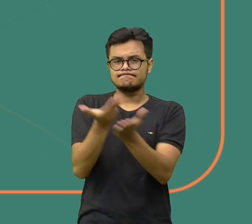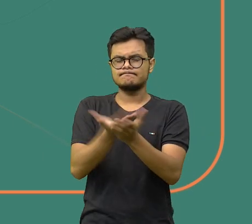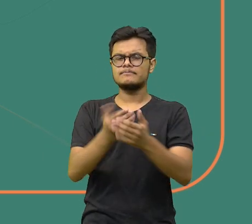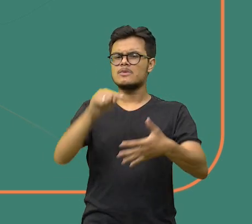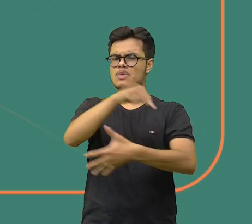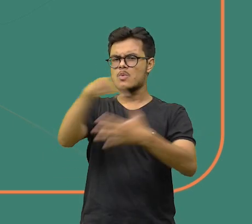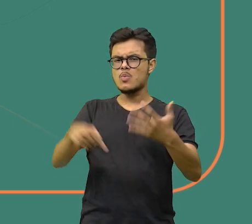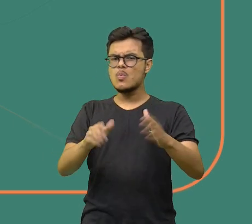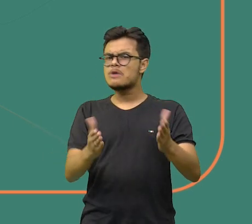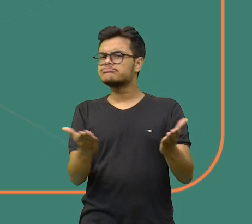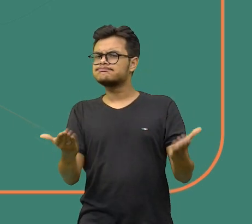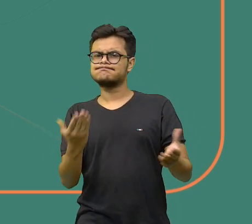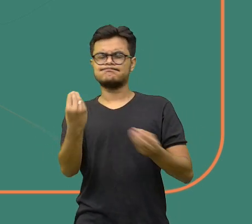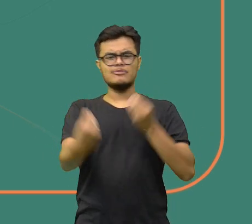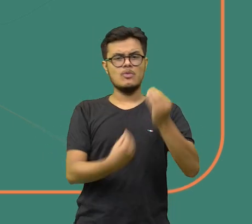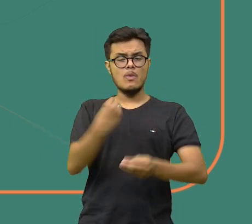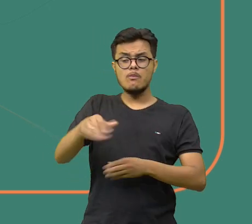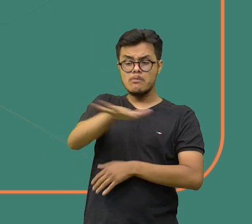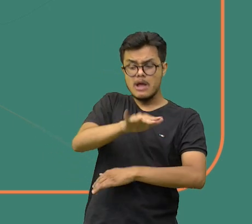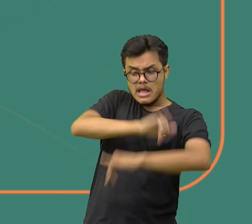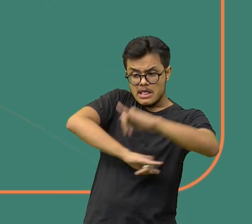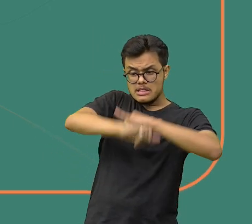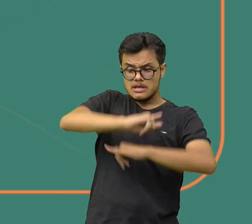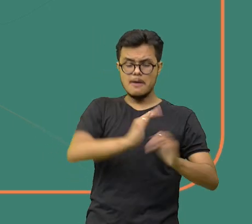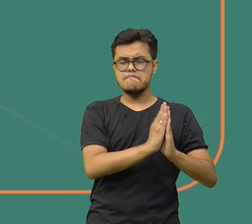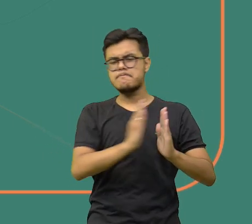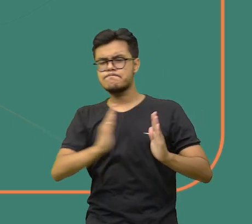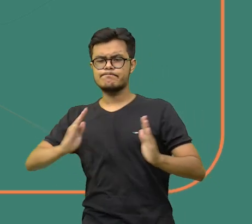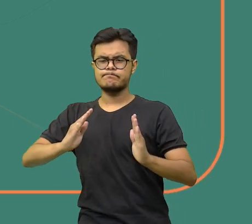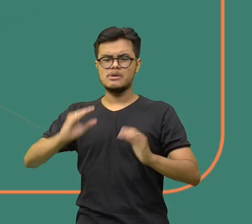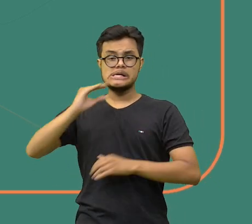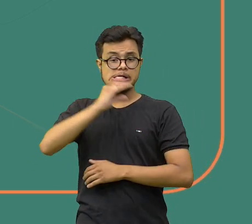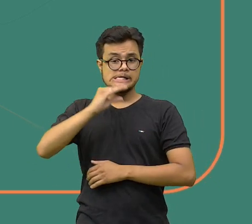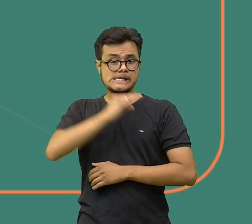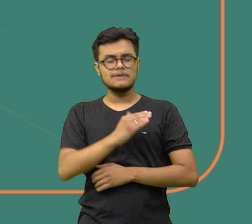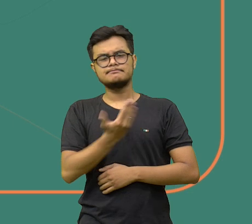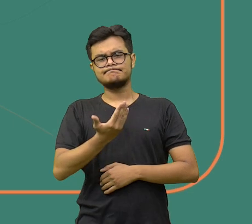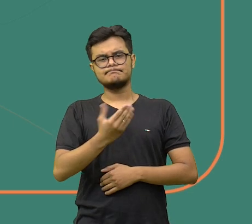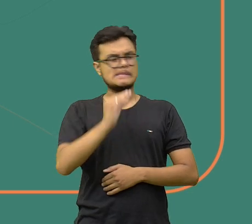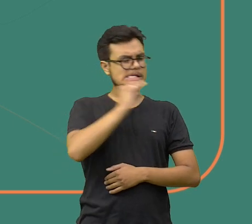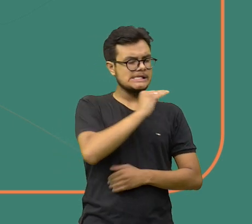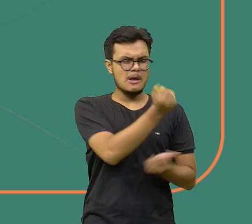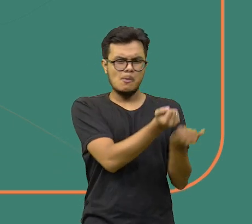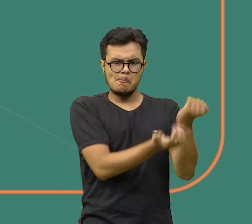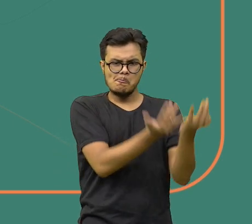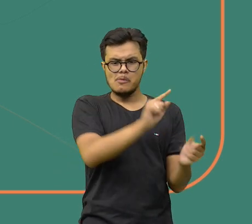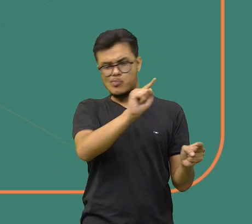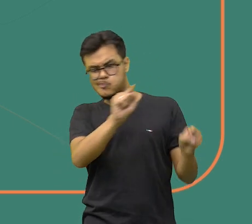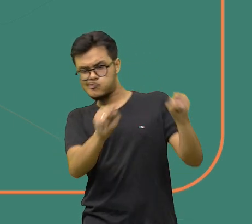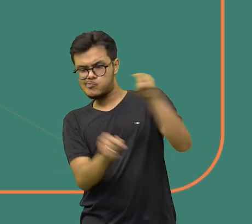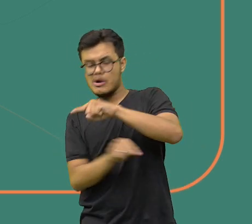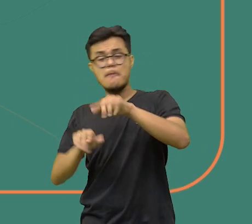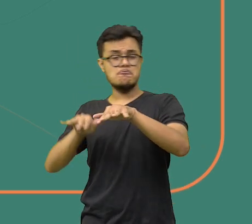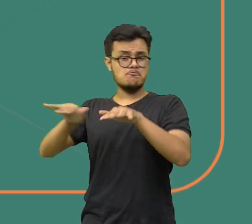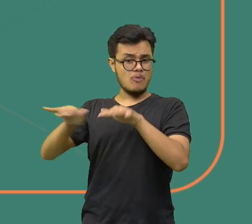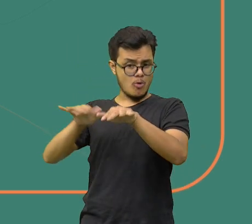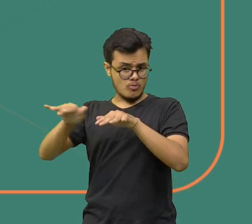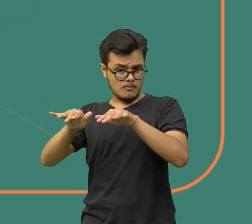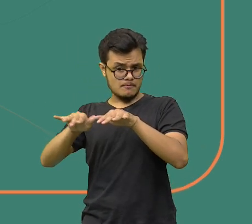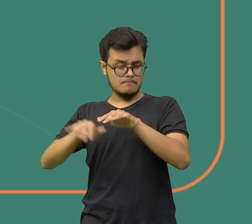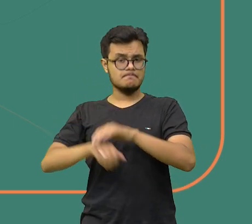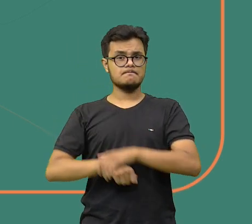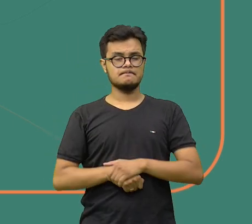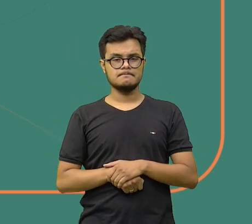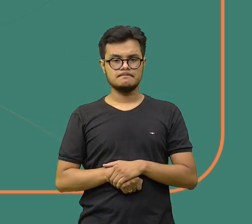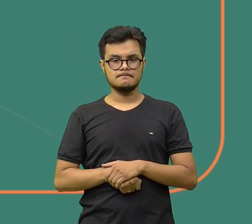são os ciclos termodinâmicos capazes de converter calor em trabalho, ou calor,